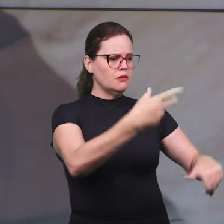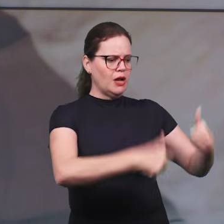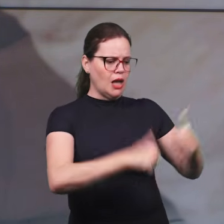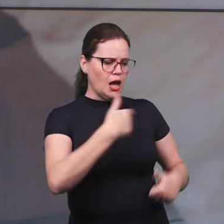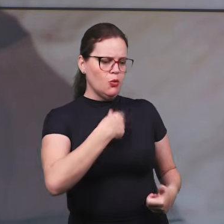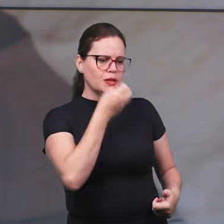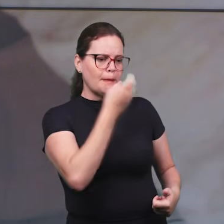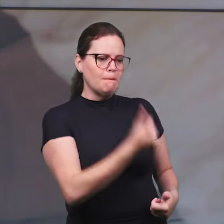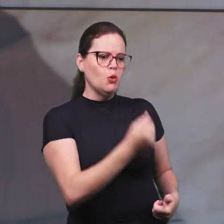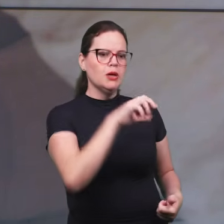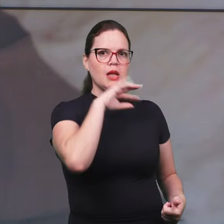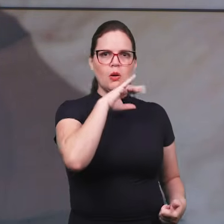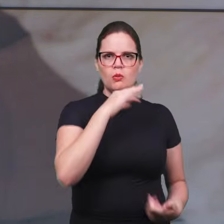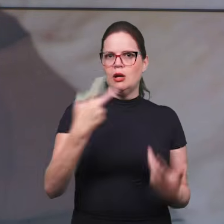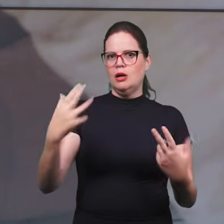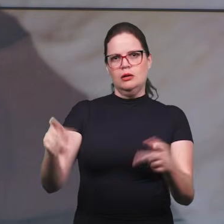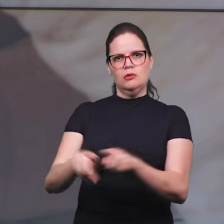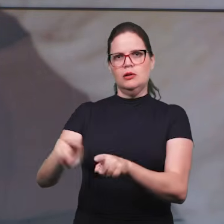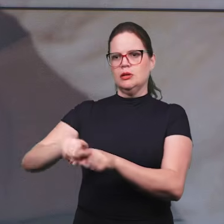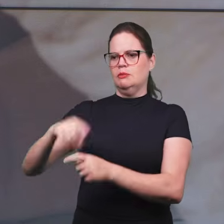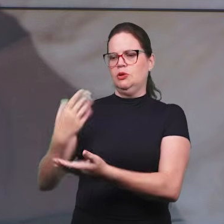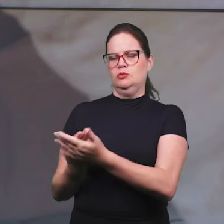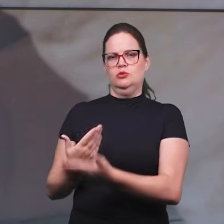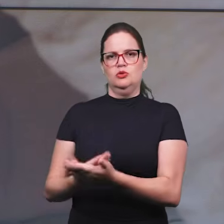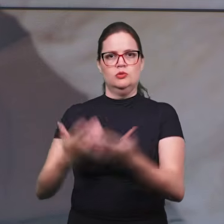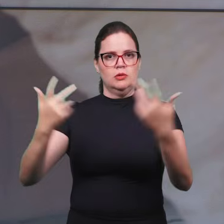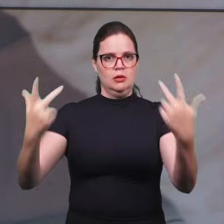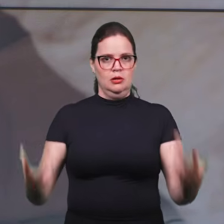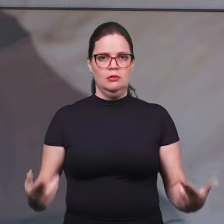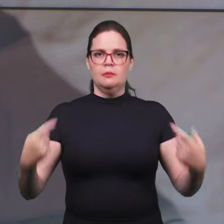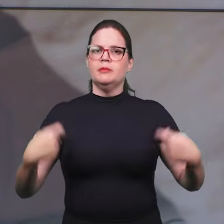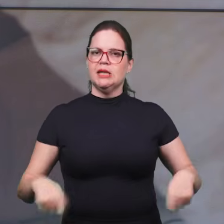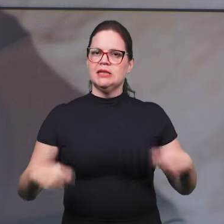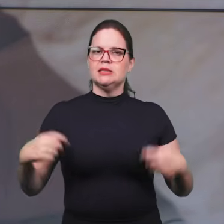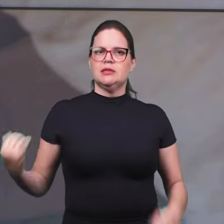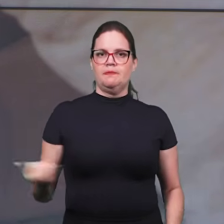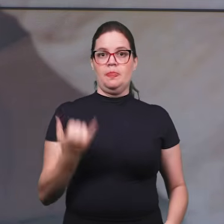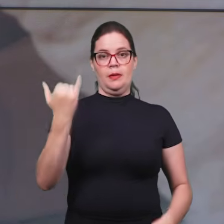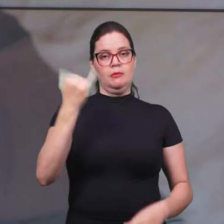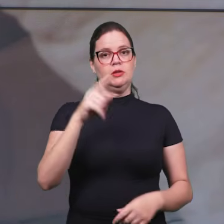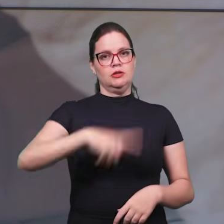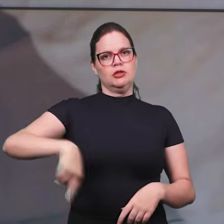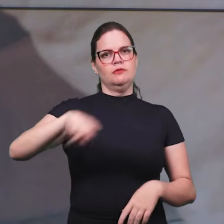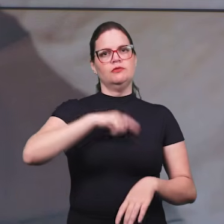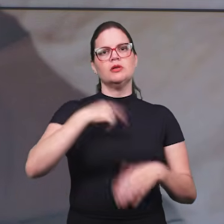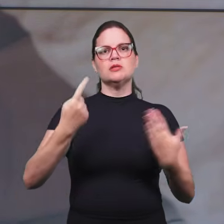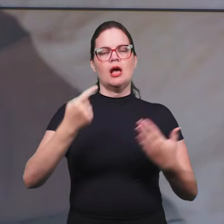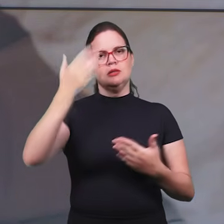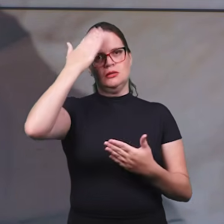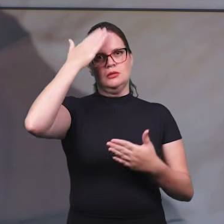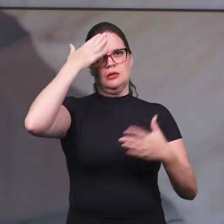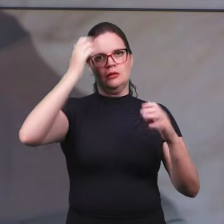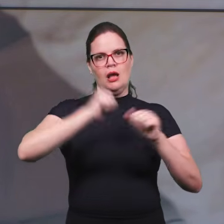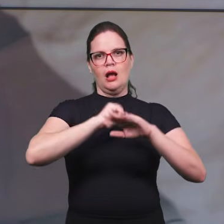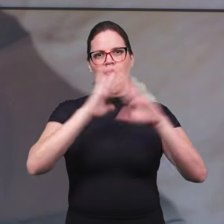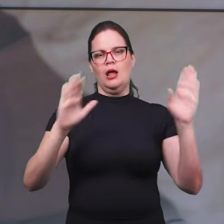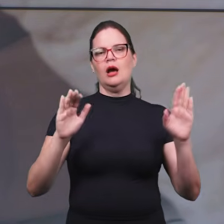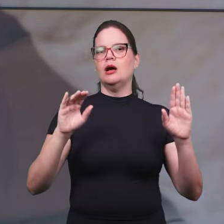está bem, aquilo que você não está bem. Então, o que eu quero falar com você, né? É importante que isso seja transformado em